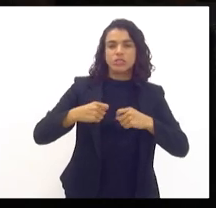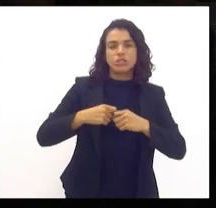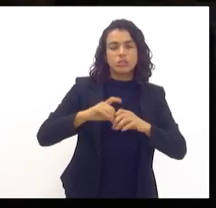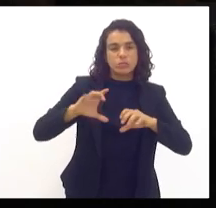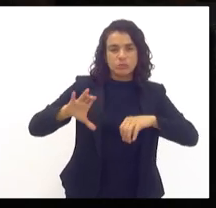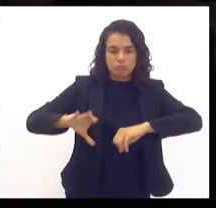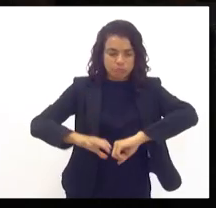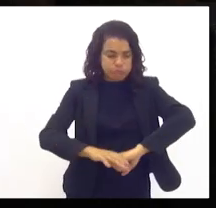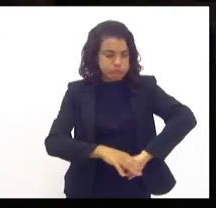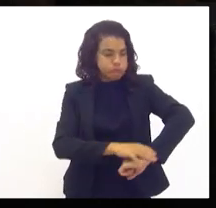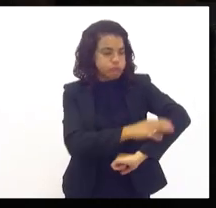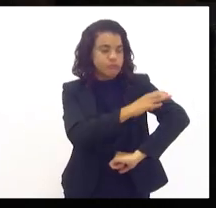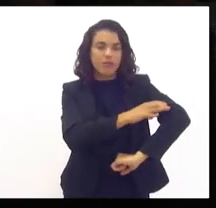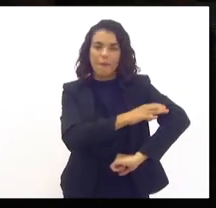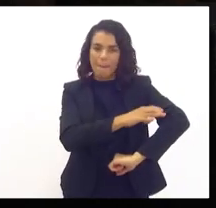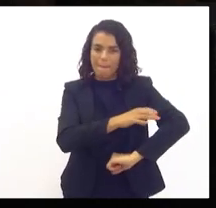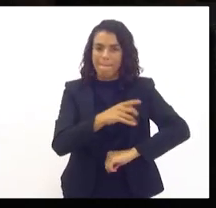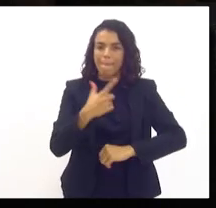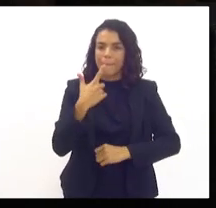porque estavam na mata,